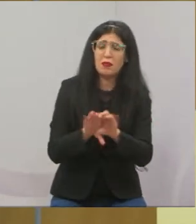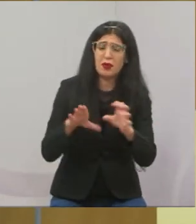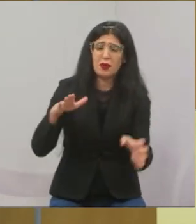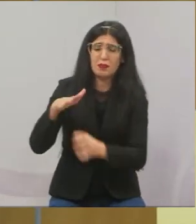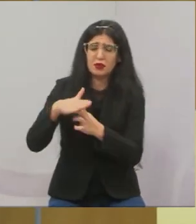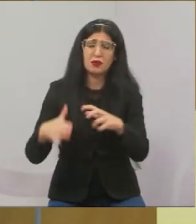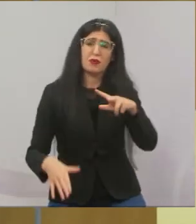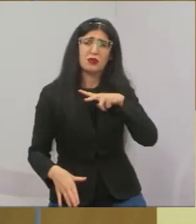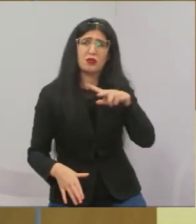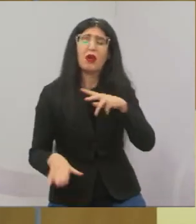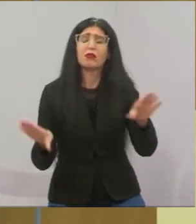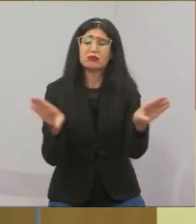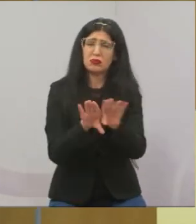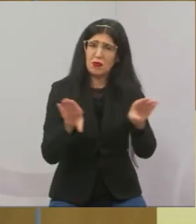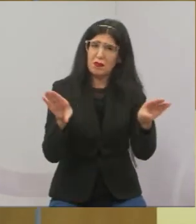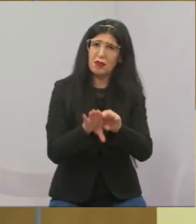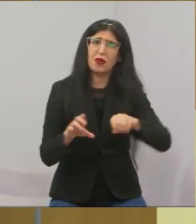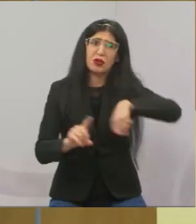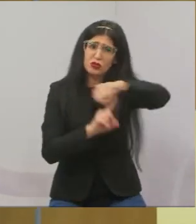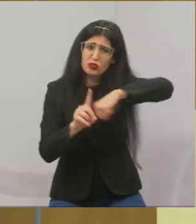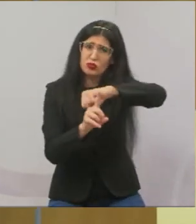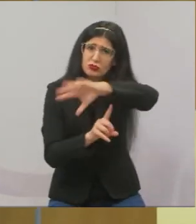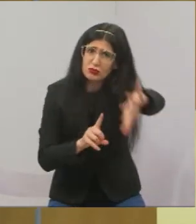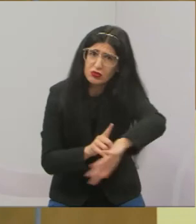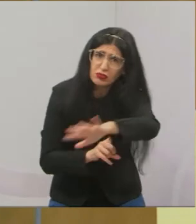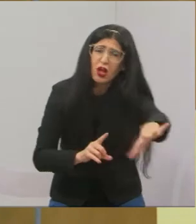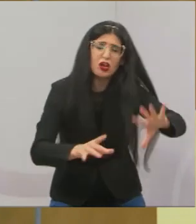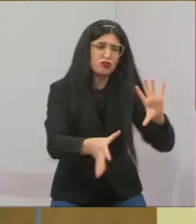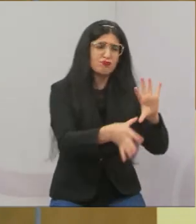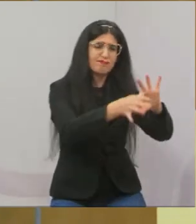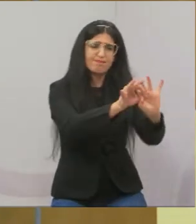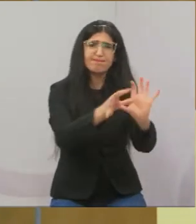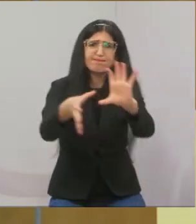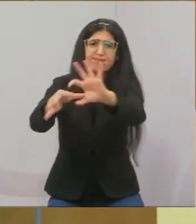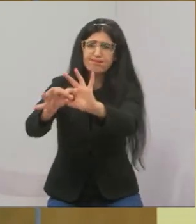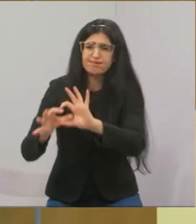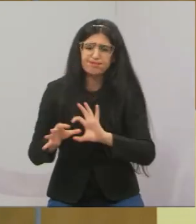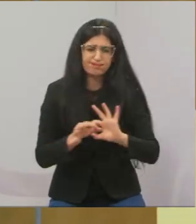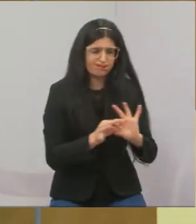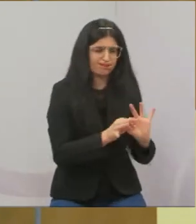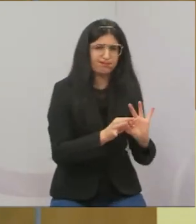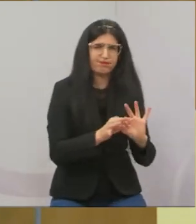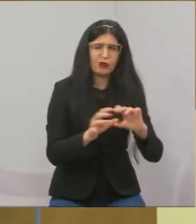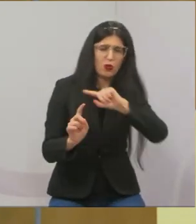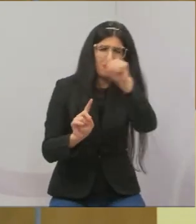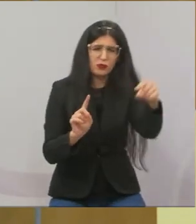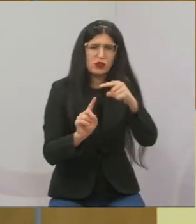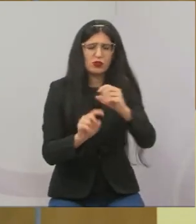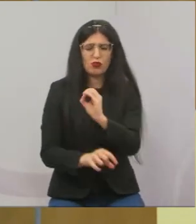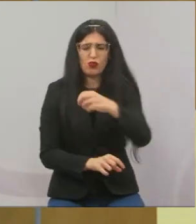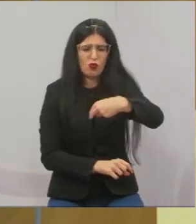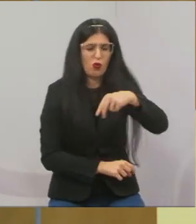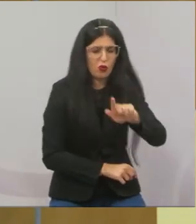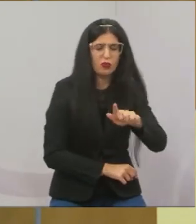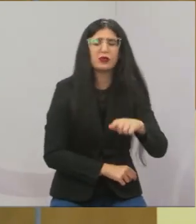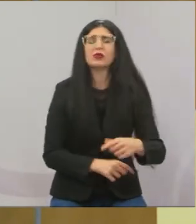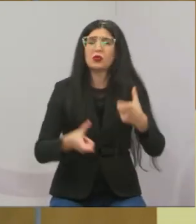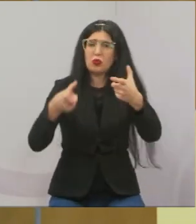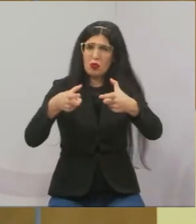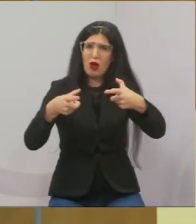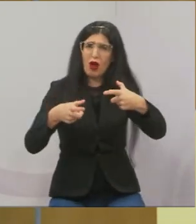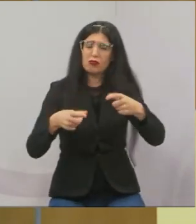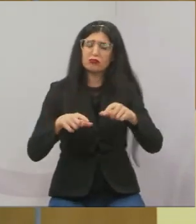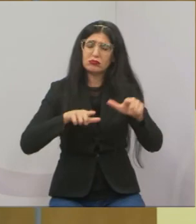né? É isso que é a intenção da nossa ONG, né? Eu vim apresentar ela para vocês,